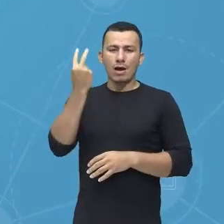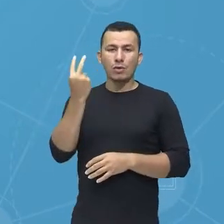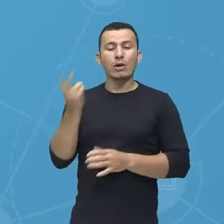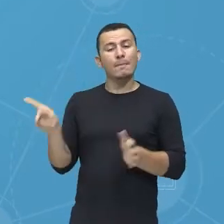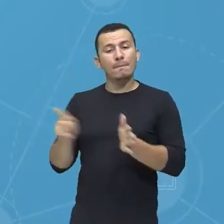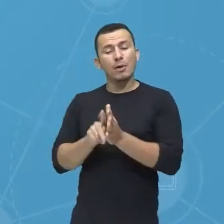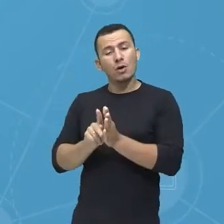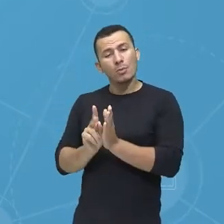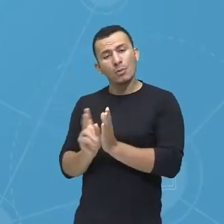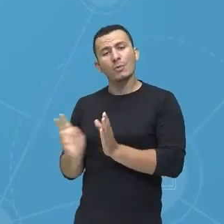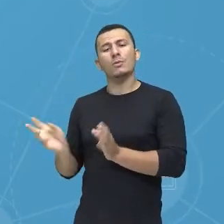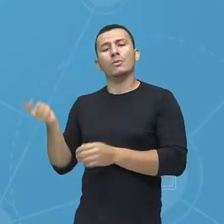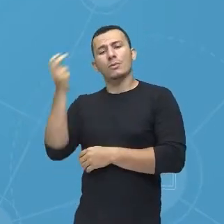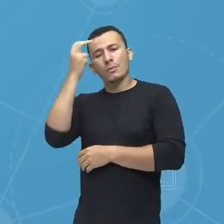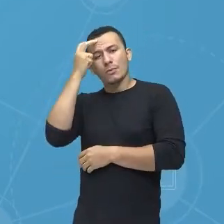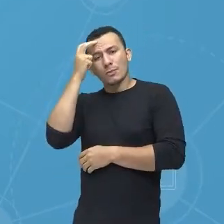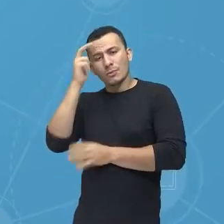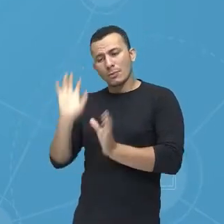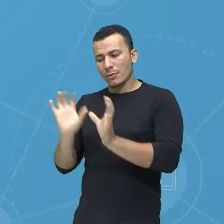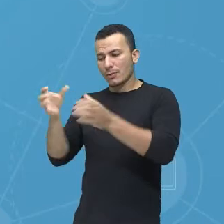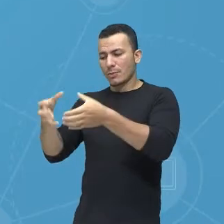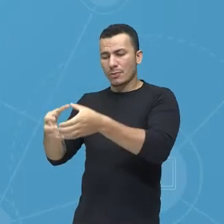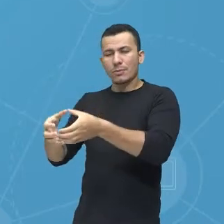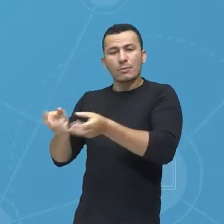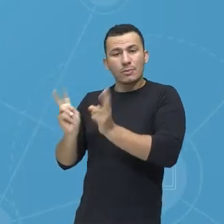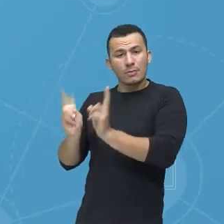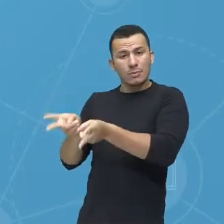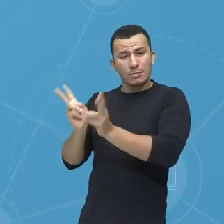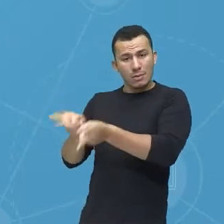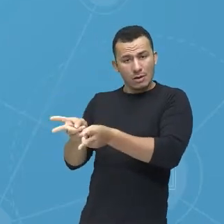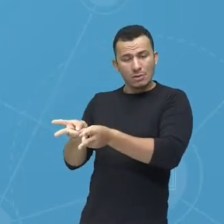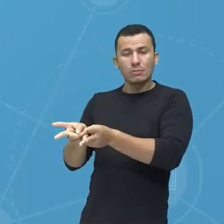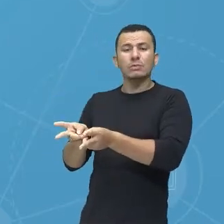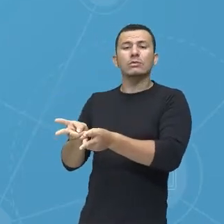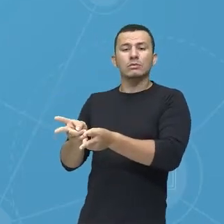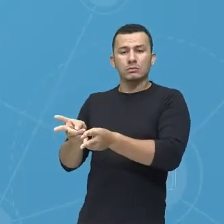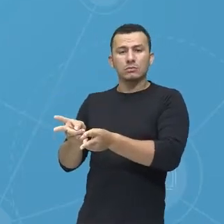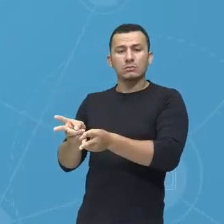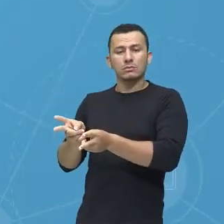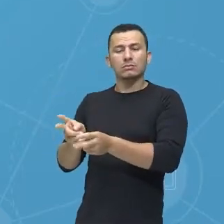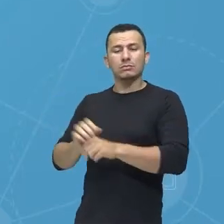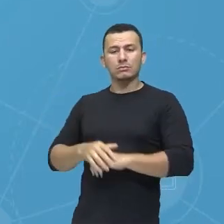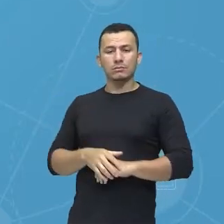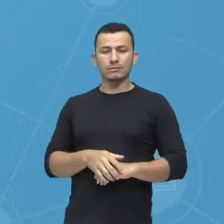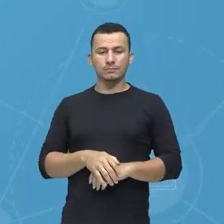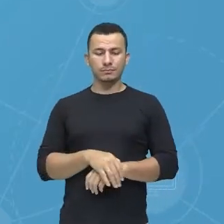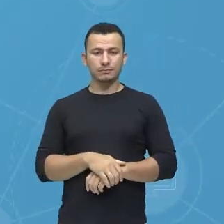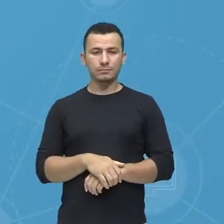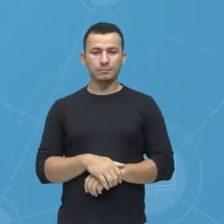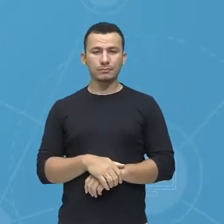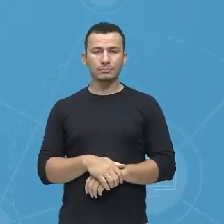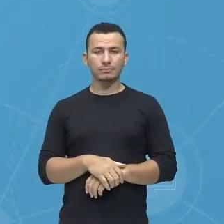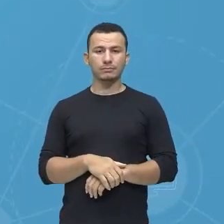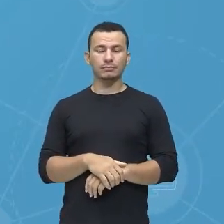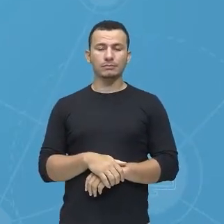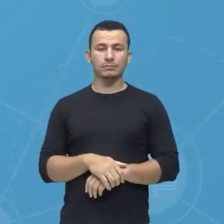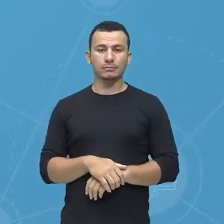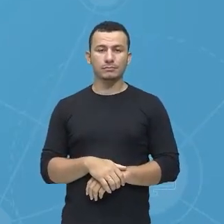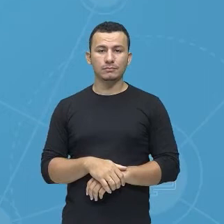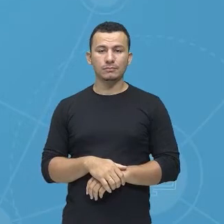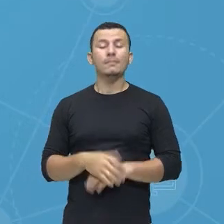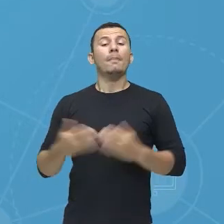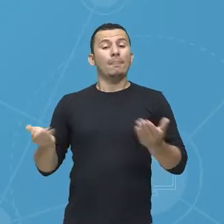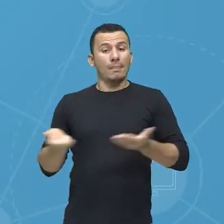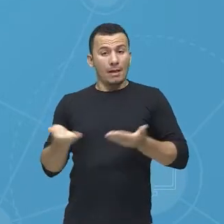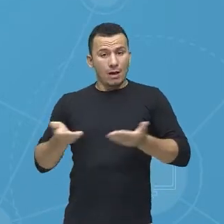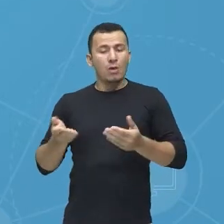daquele povo e que também estão adentrados dentro daquela religião, certo? Vamos para